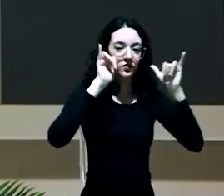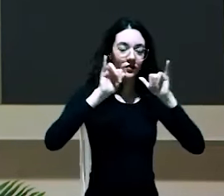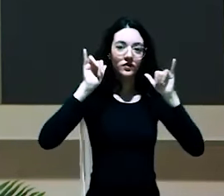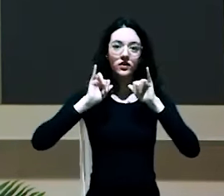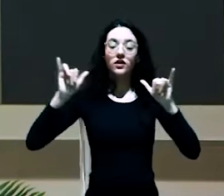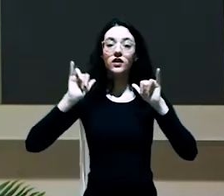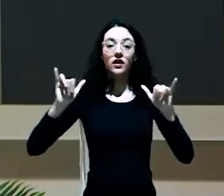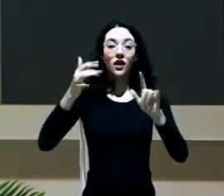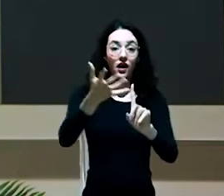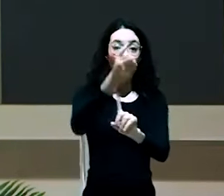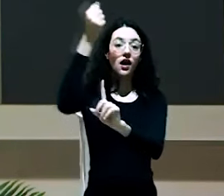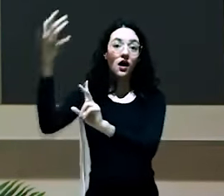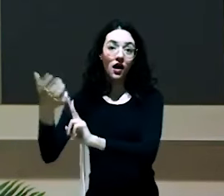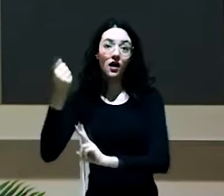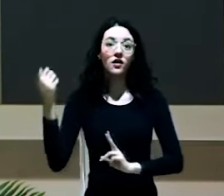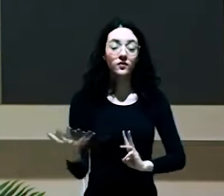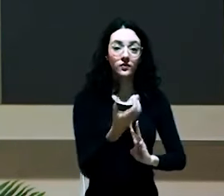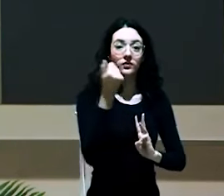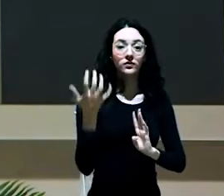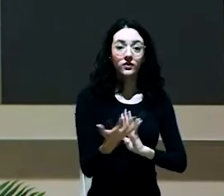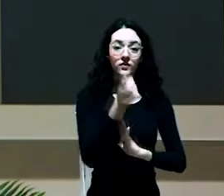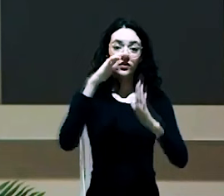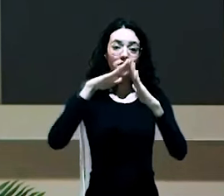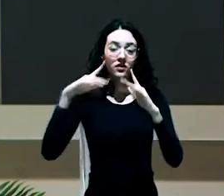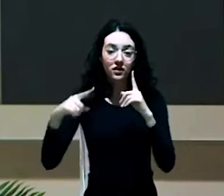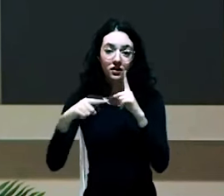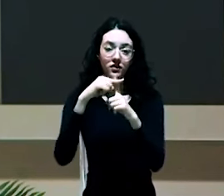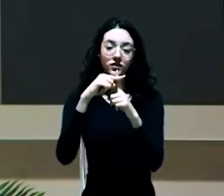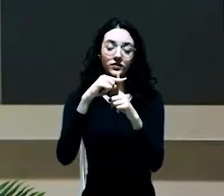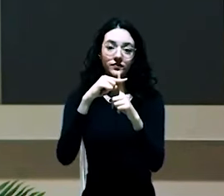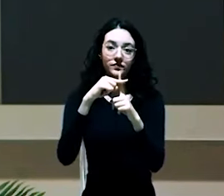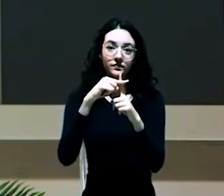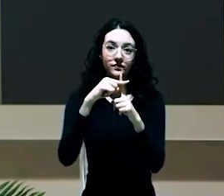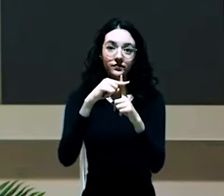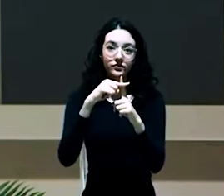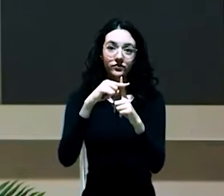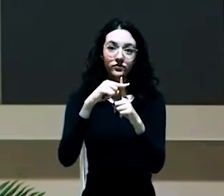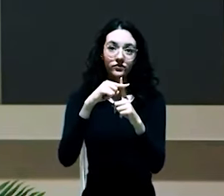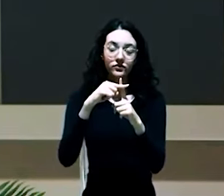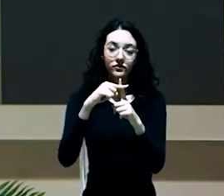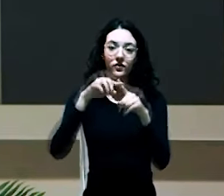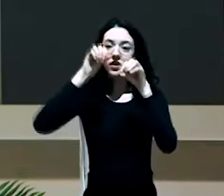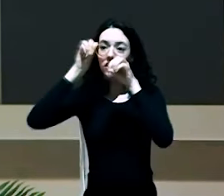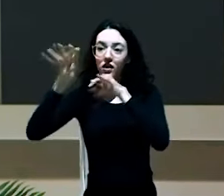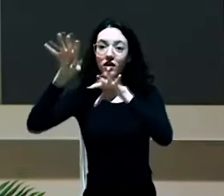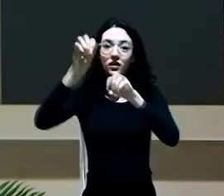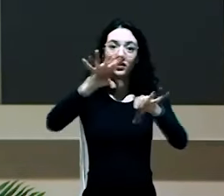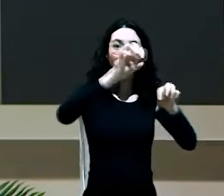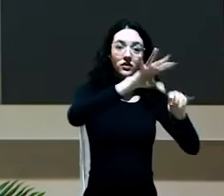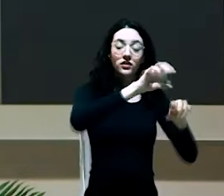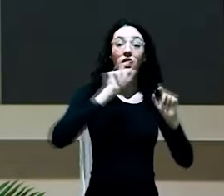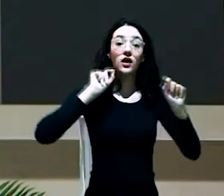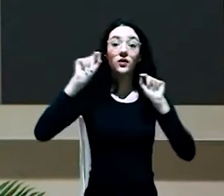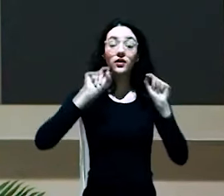seguinte, há arrebatamento da igreja. E essa escatologia, que tem a doutrina de escatologia, nesse